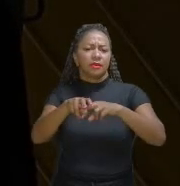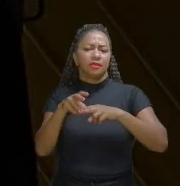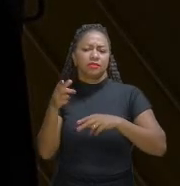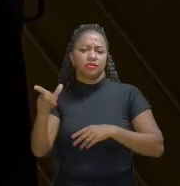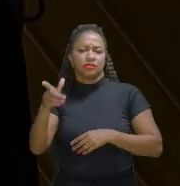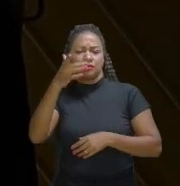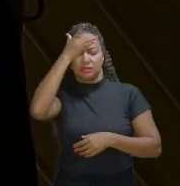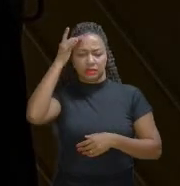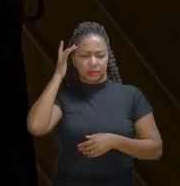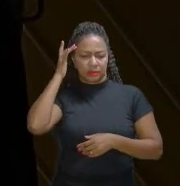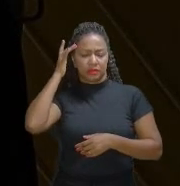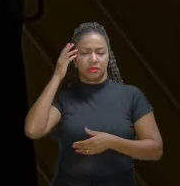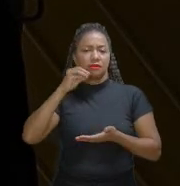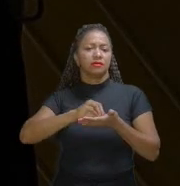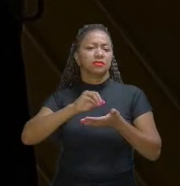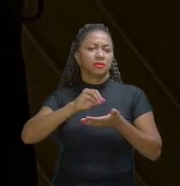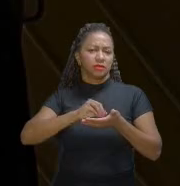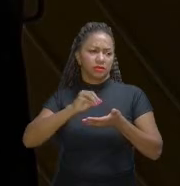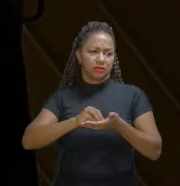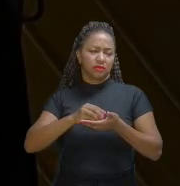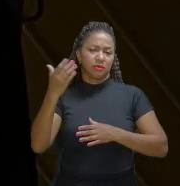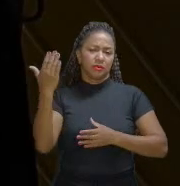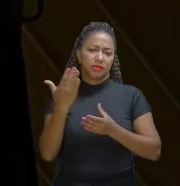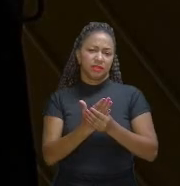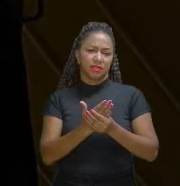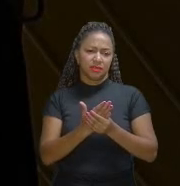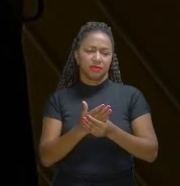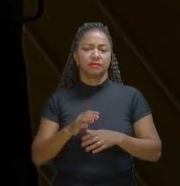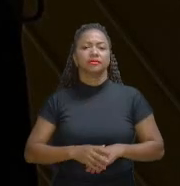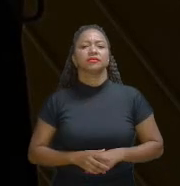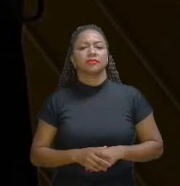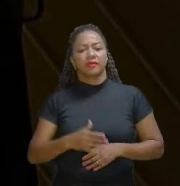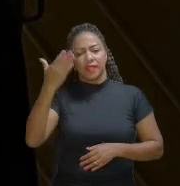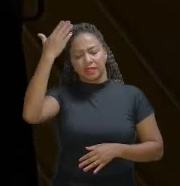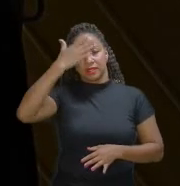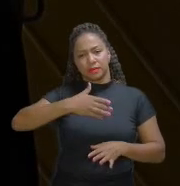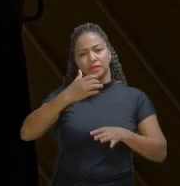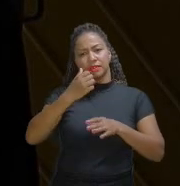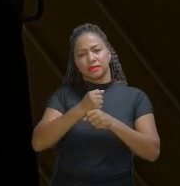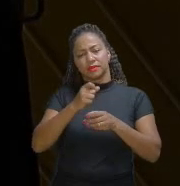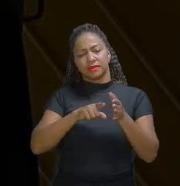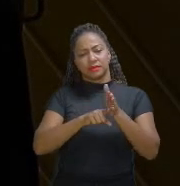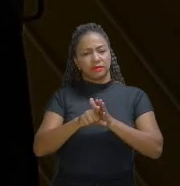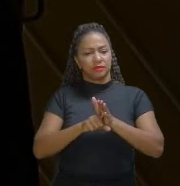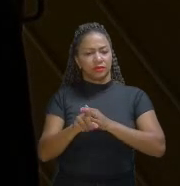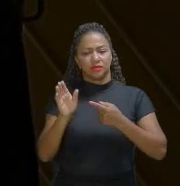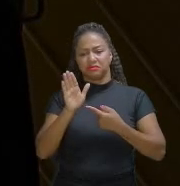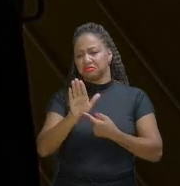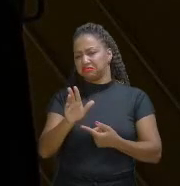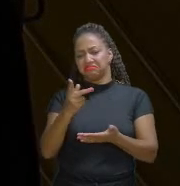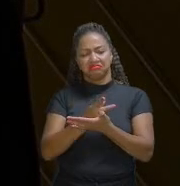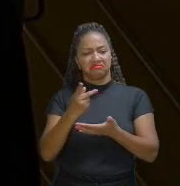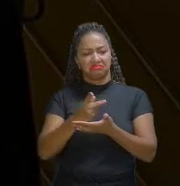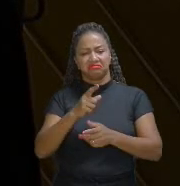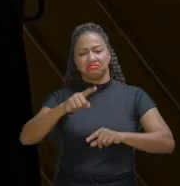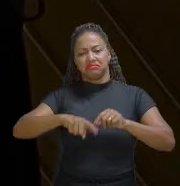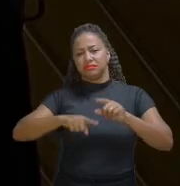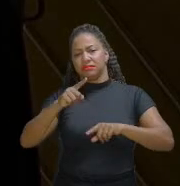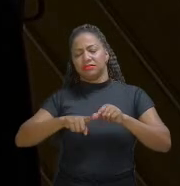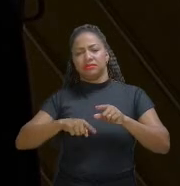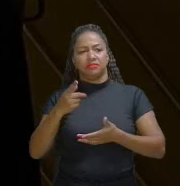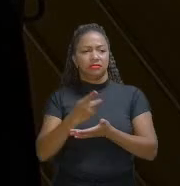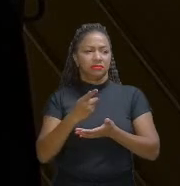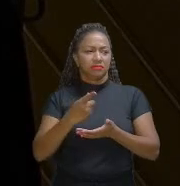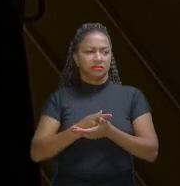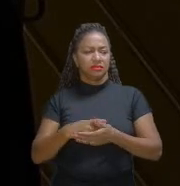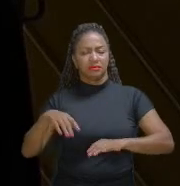terceiros, fatos inexistentes no presente processo. Assim, as prestações de contas analisadas não apresentam vícios formais ou materiais que indiquem simulação